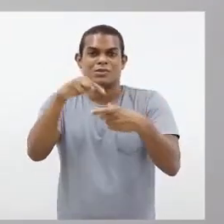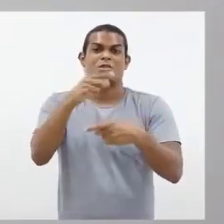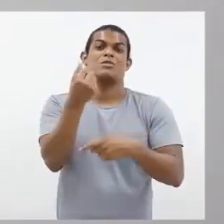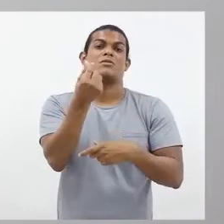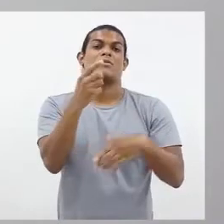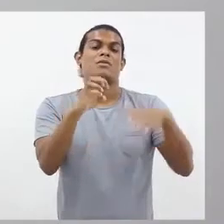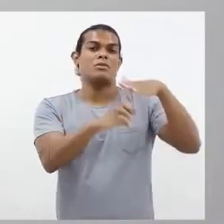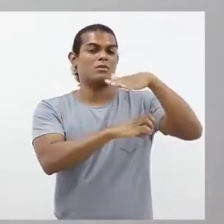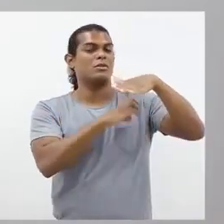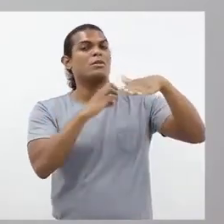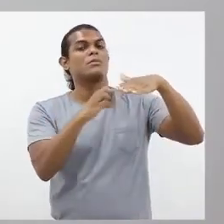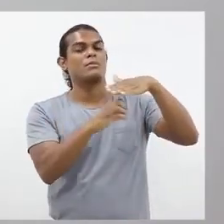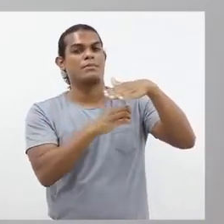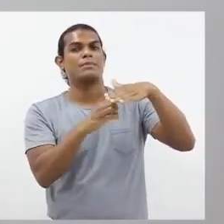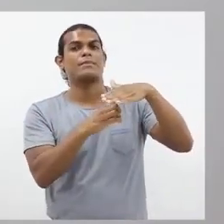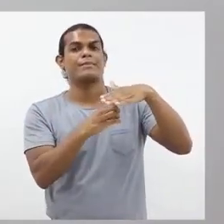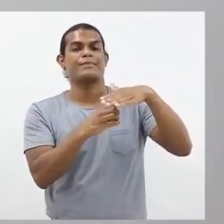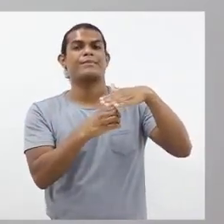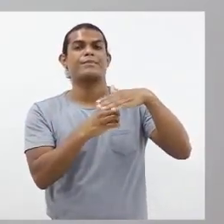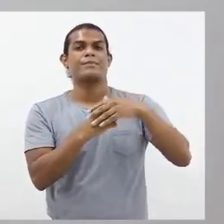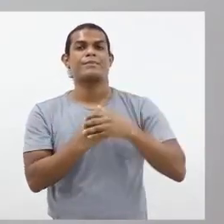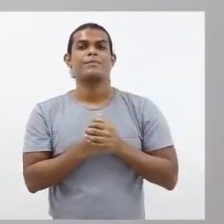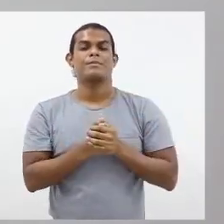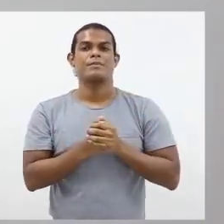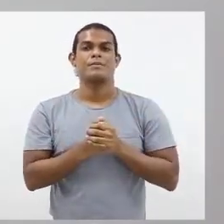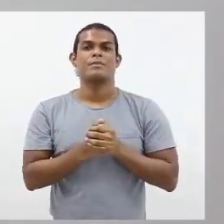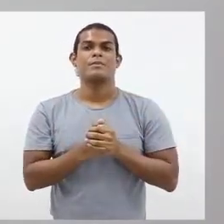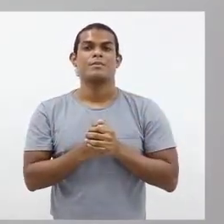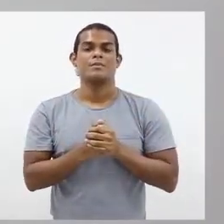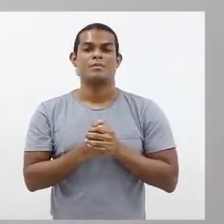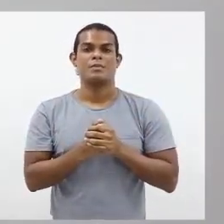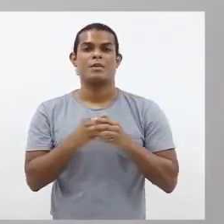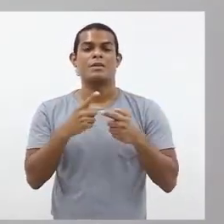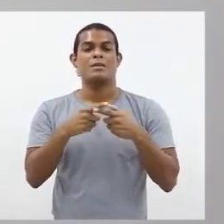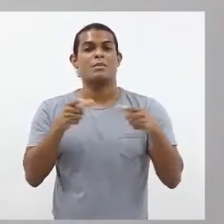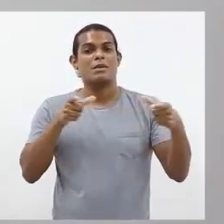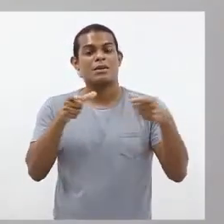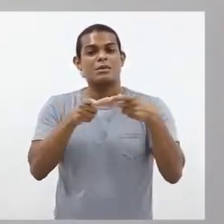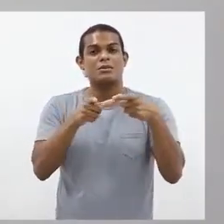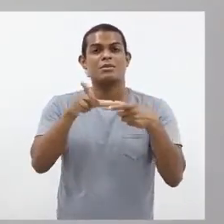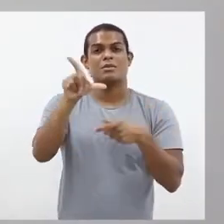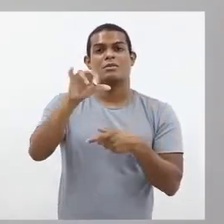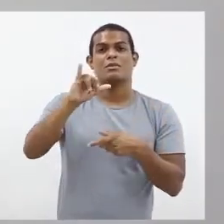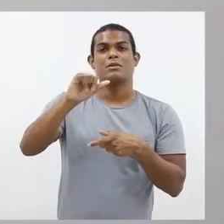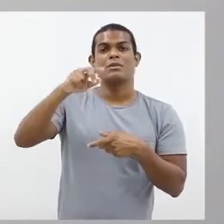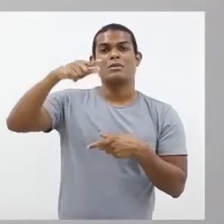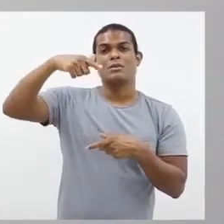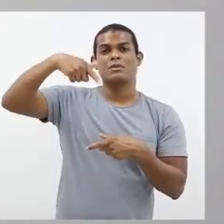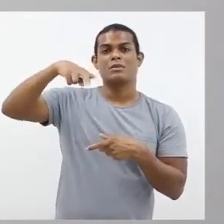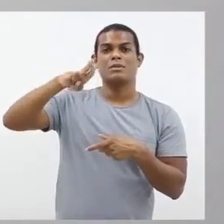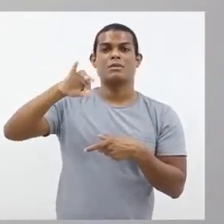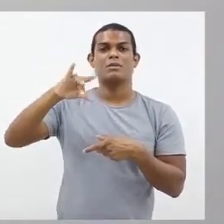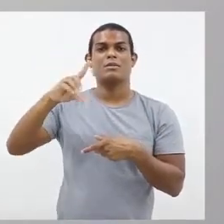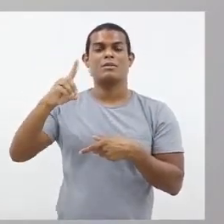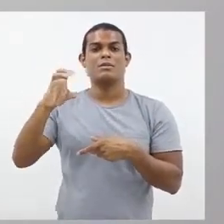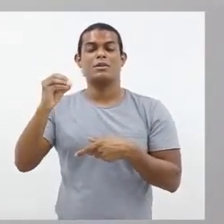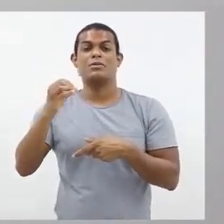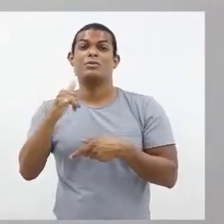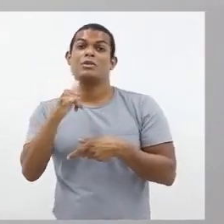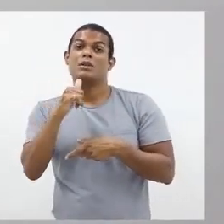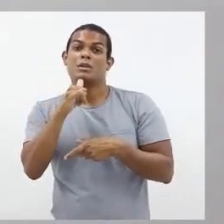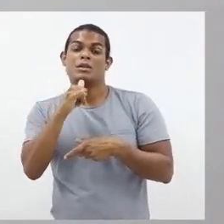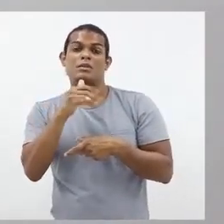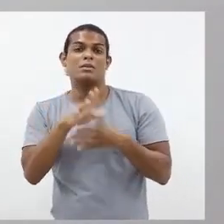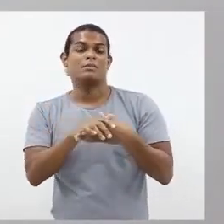que, consequentemente, gera uma redução do patrimônio líquido. Por exemplo, o salário dos